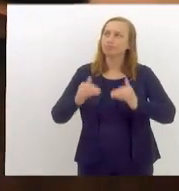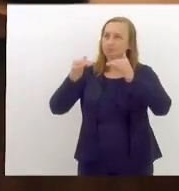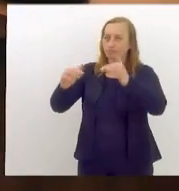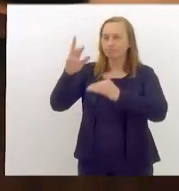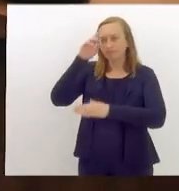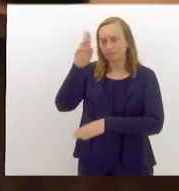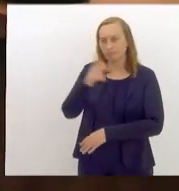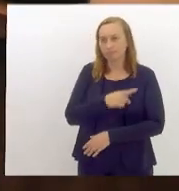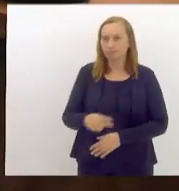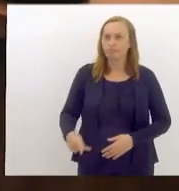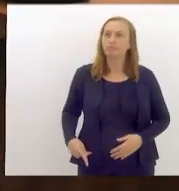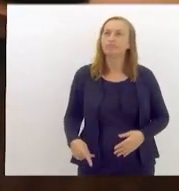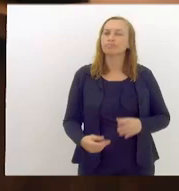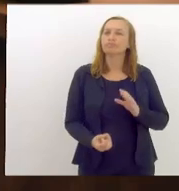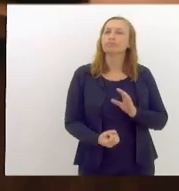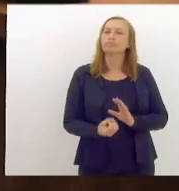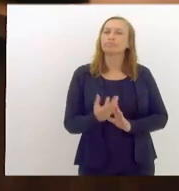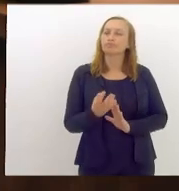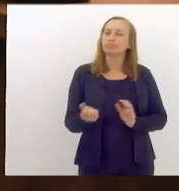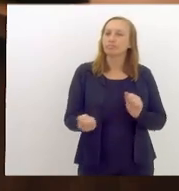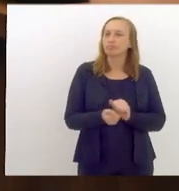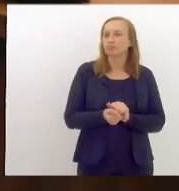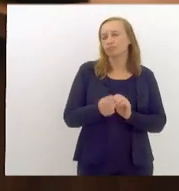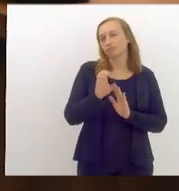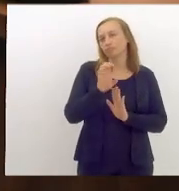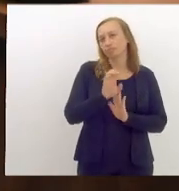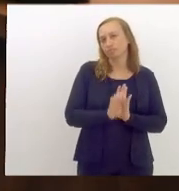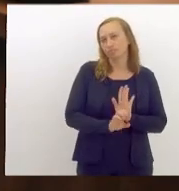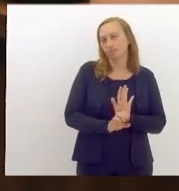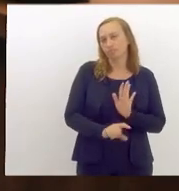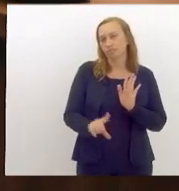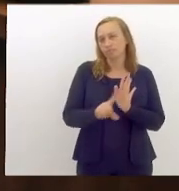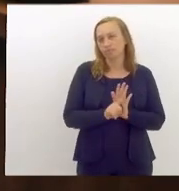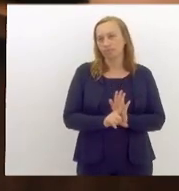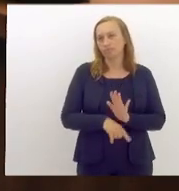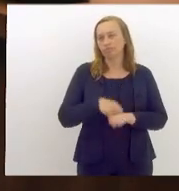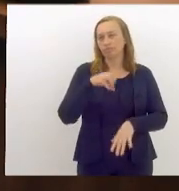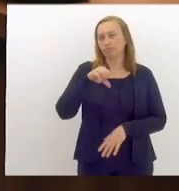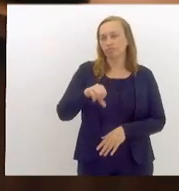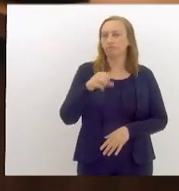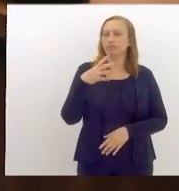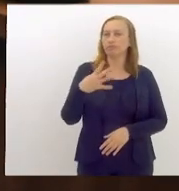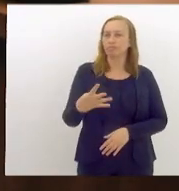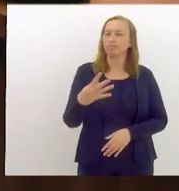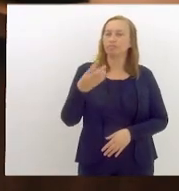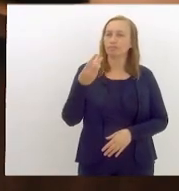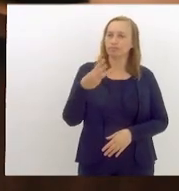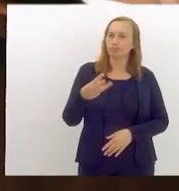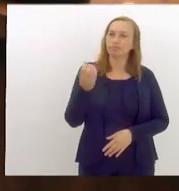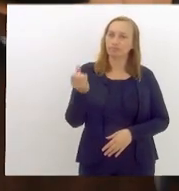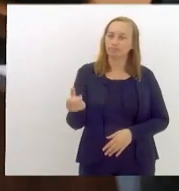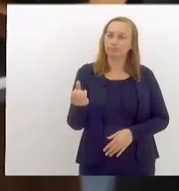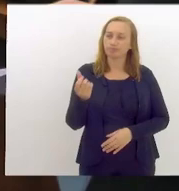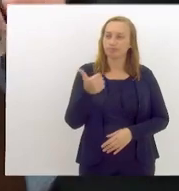foi autor comigo da lei 9436 de 14 de